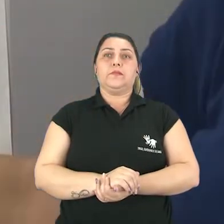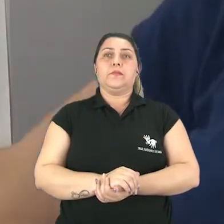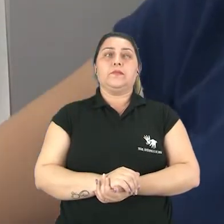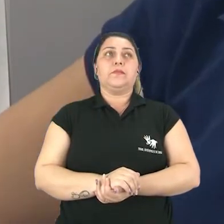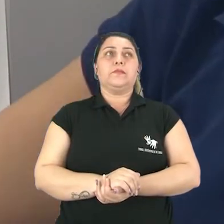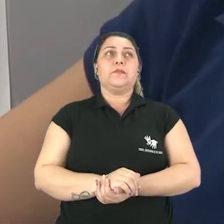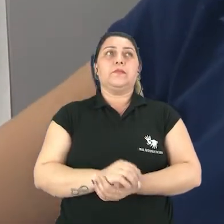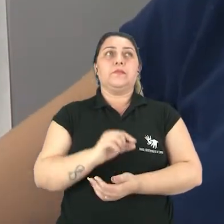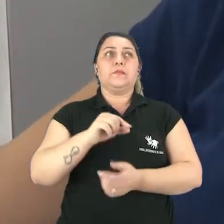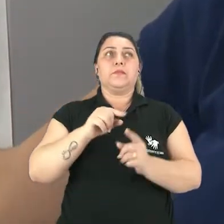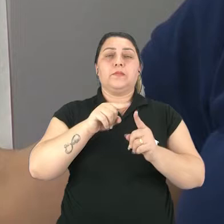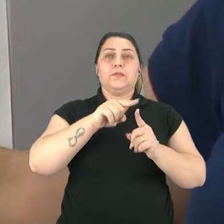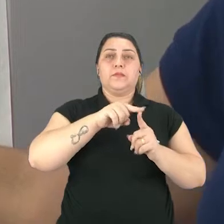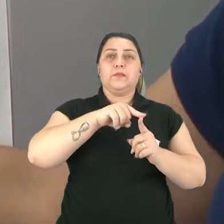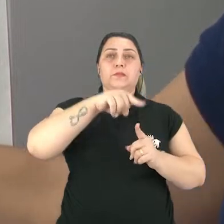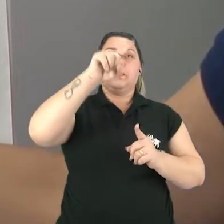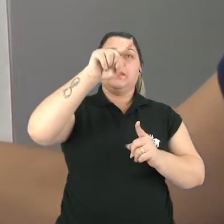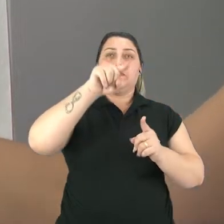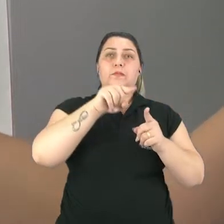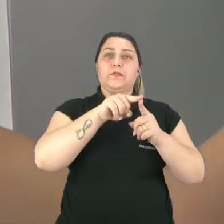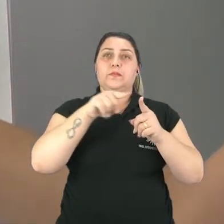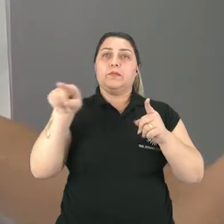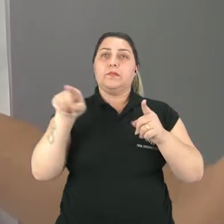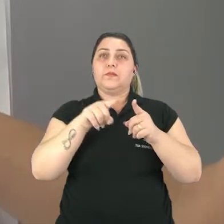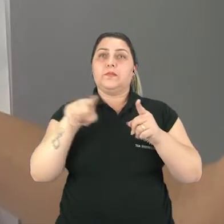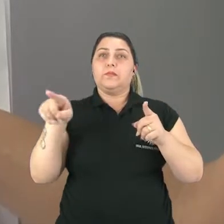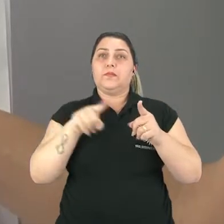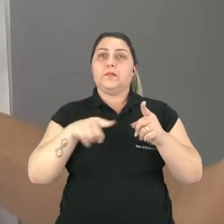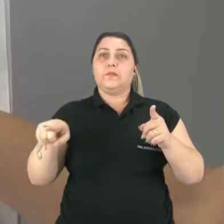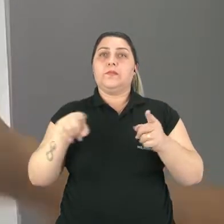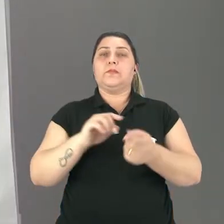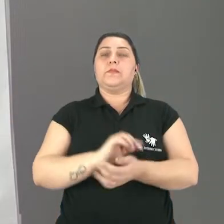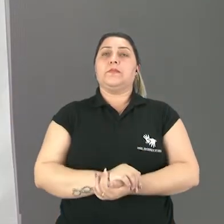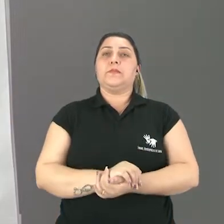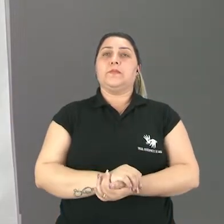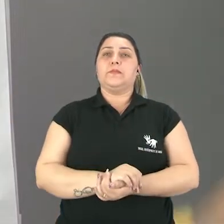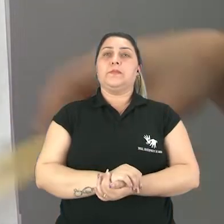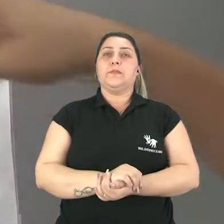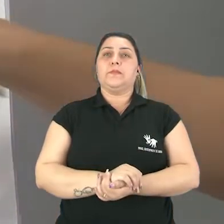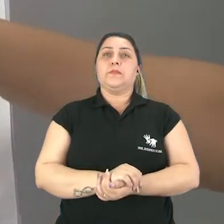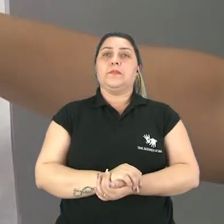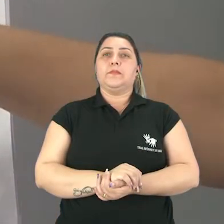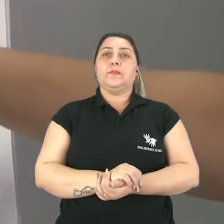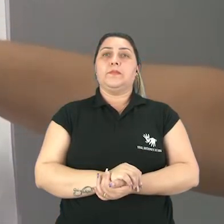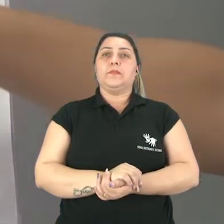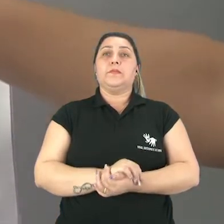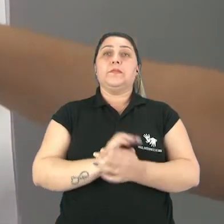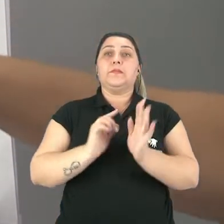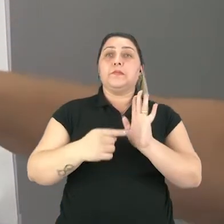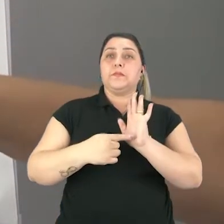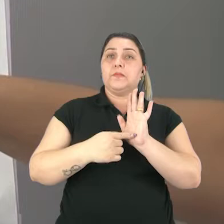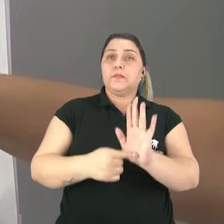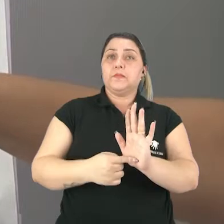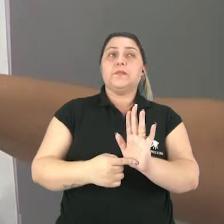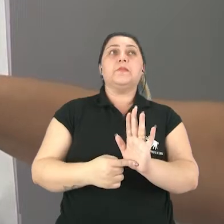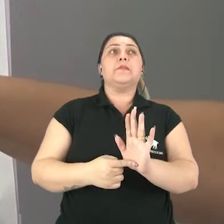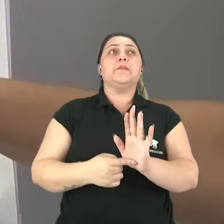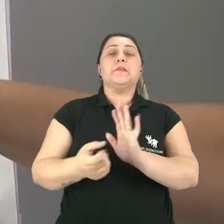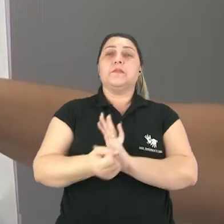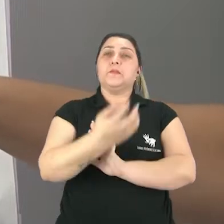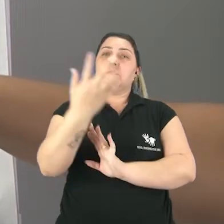na vertical e outro eixo na horizontal. Onde aqui nos mostra na vertical